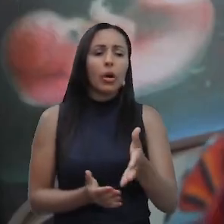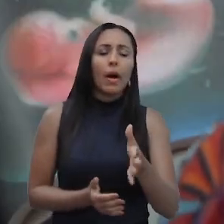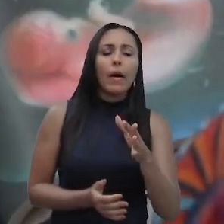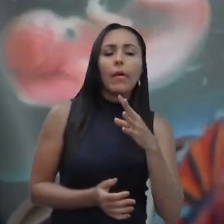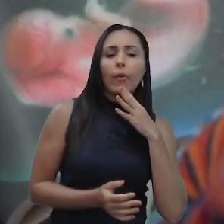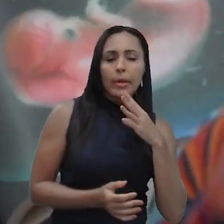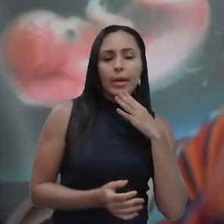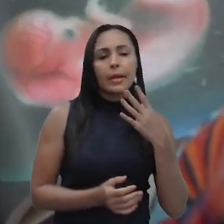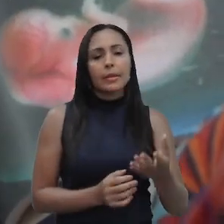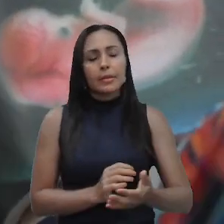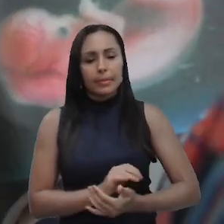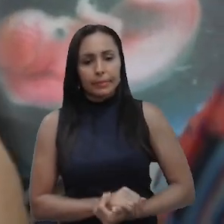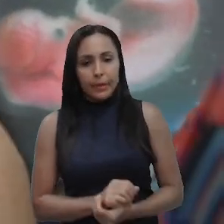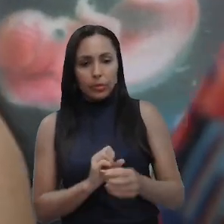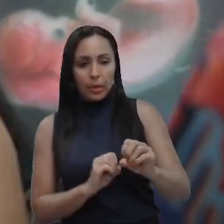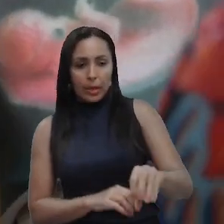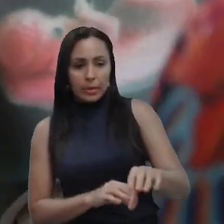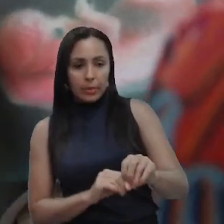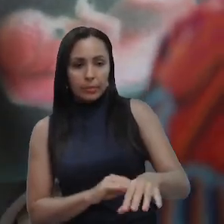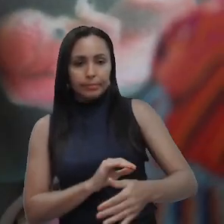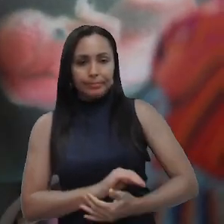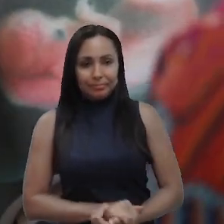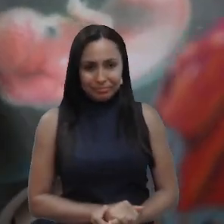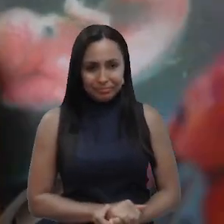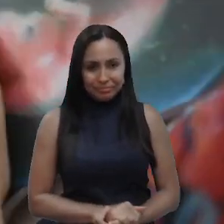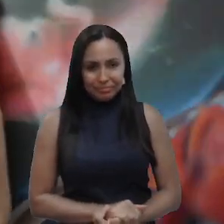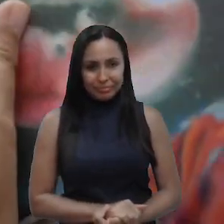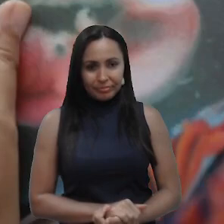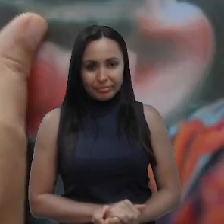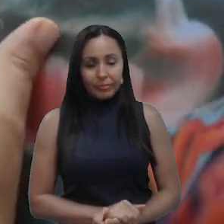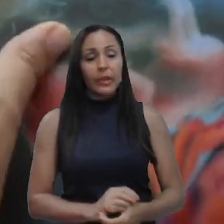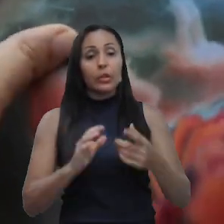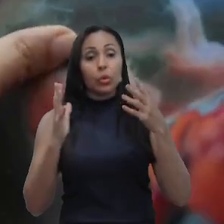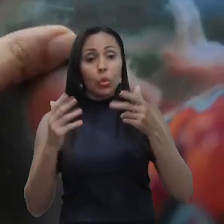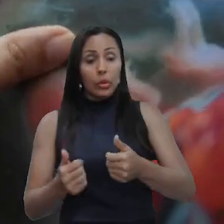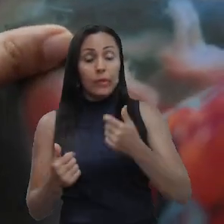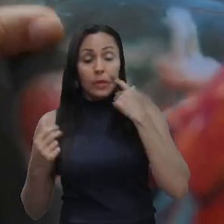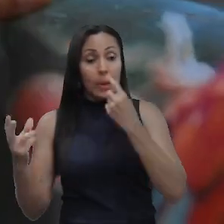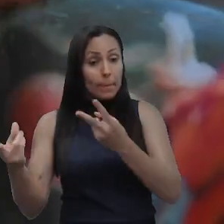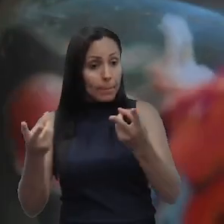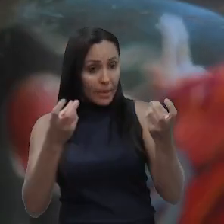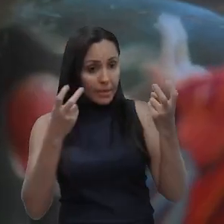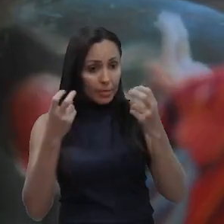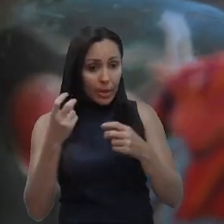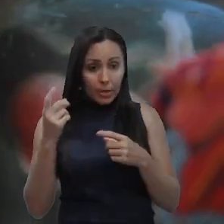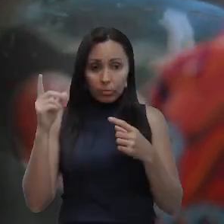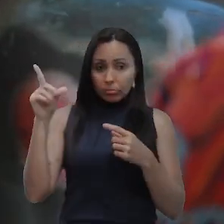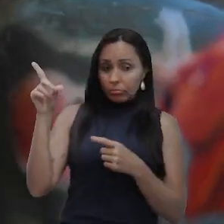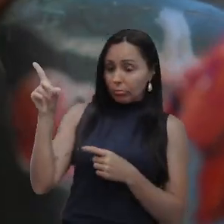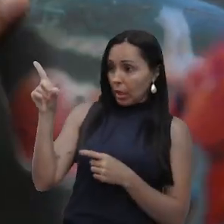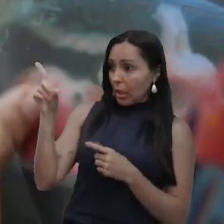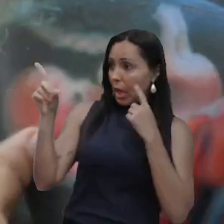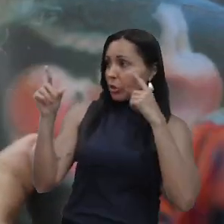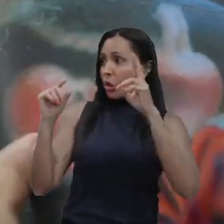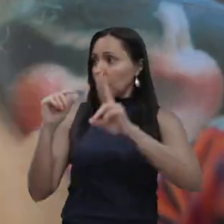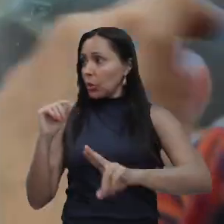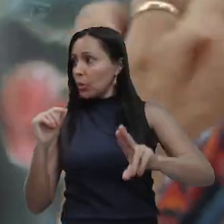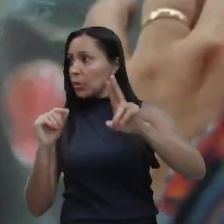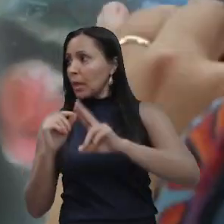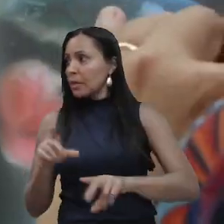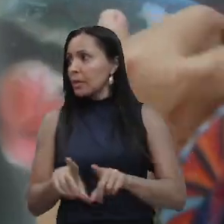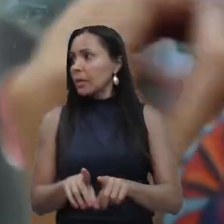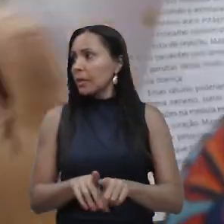de educação, né? Olha só, em todo ele, não sei se vocês perceberam, mas a gente eles usaram, né, na diagramação